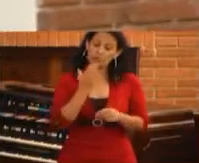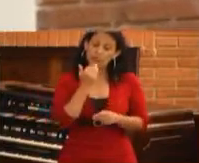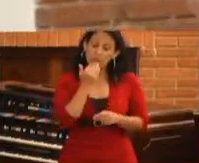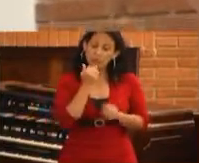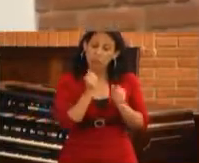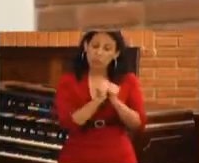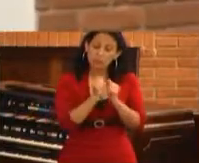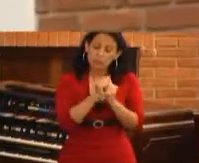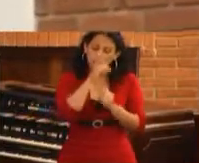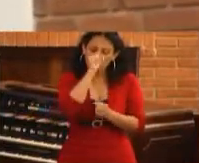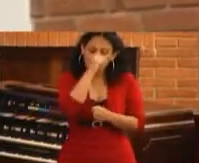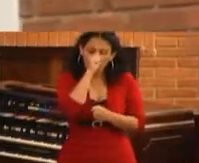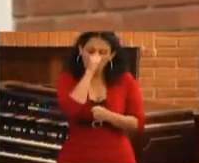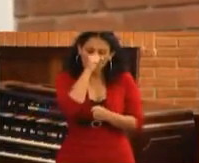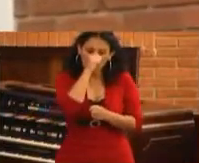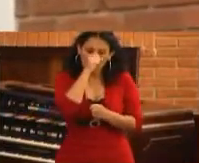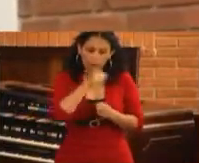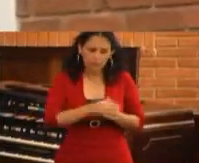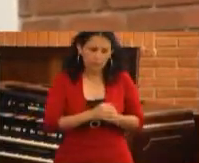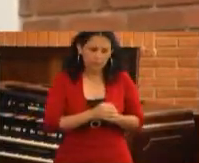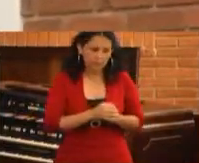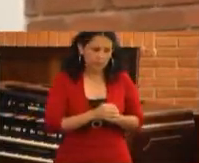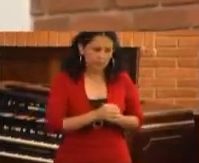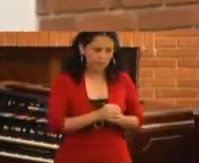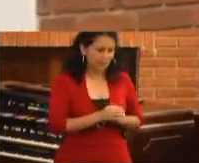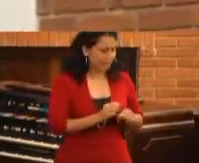gosta de manjar